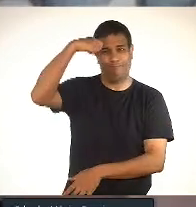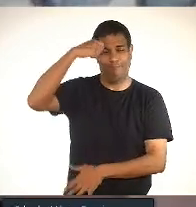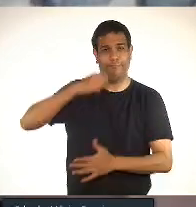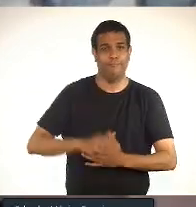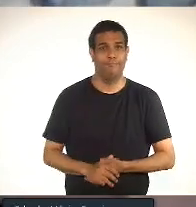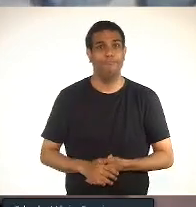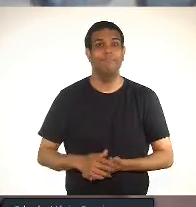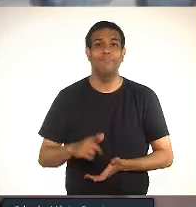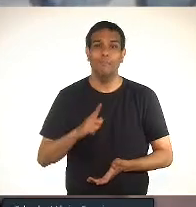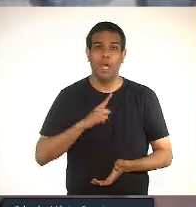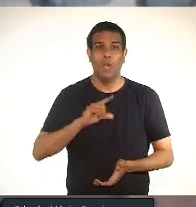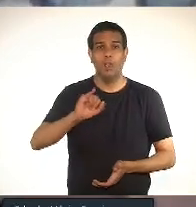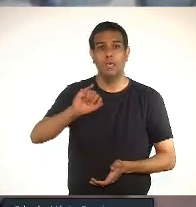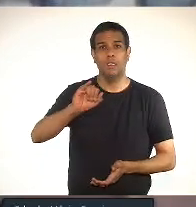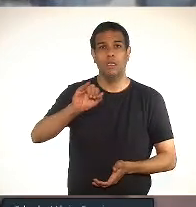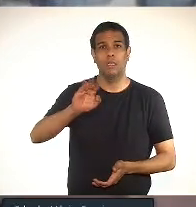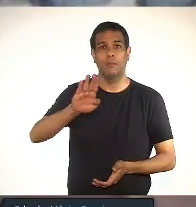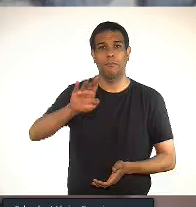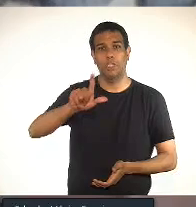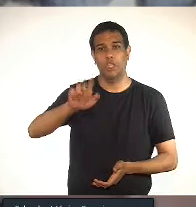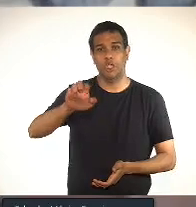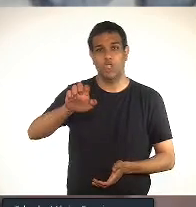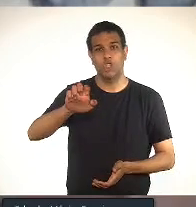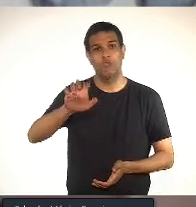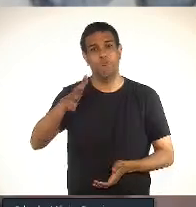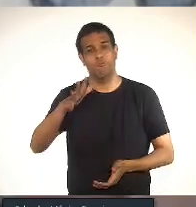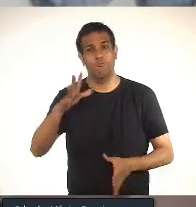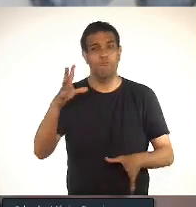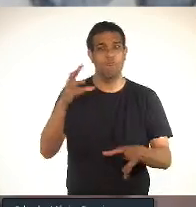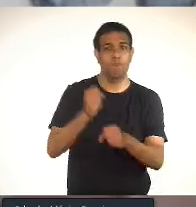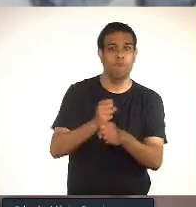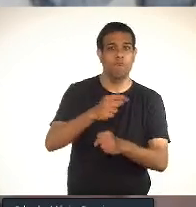Dados do IBGE dão conta de que